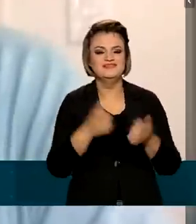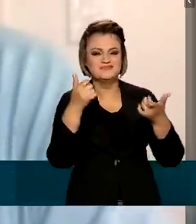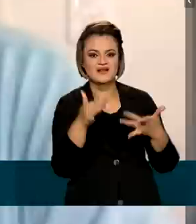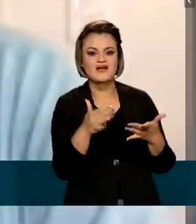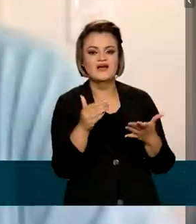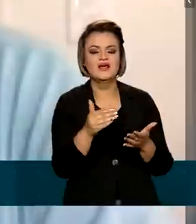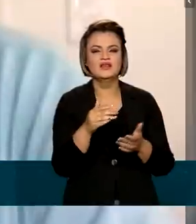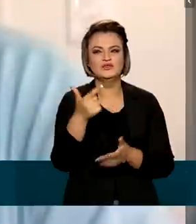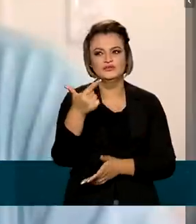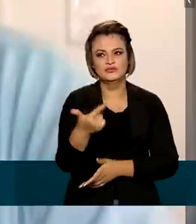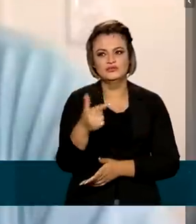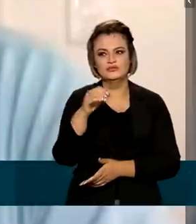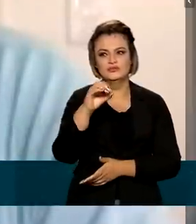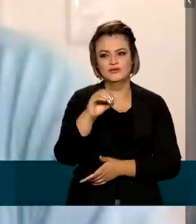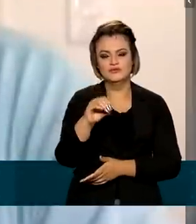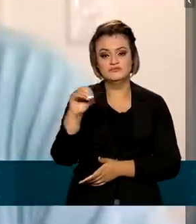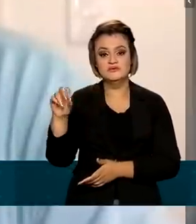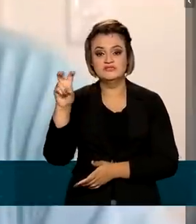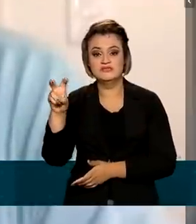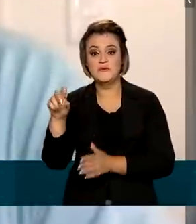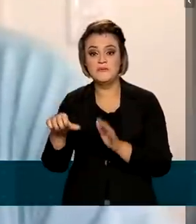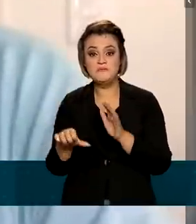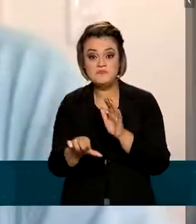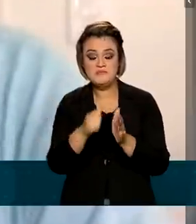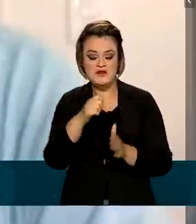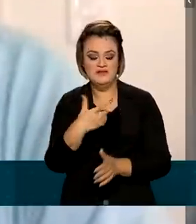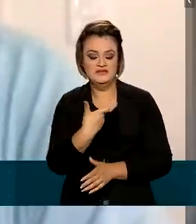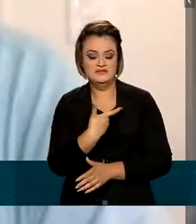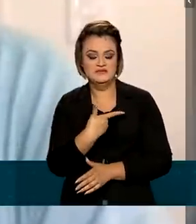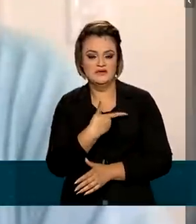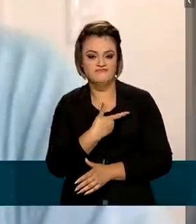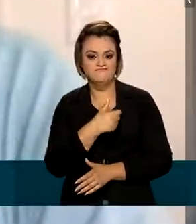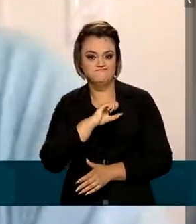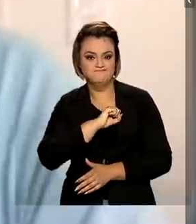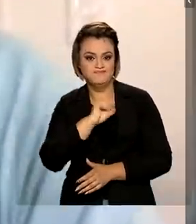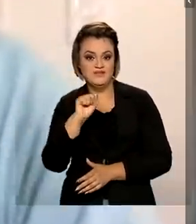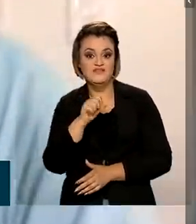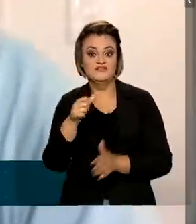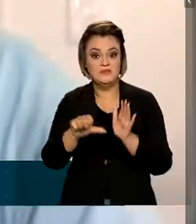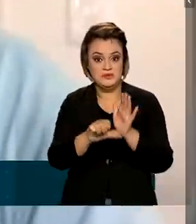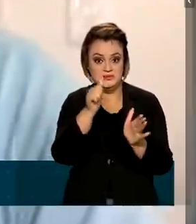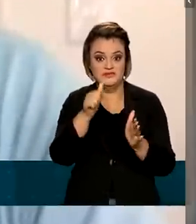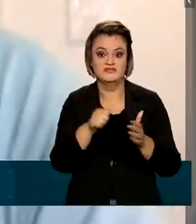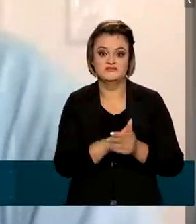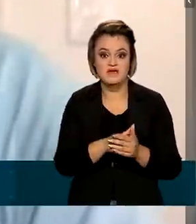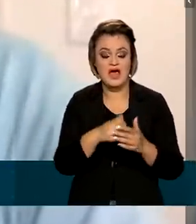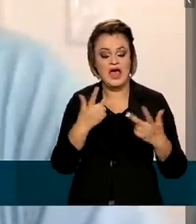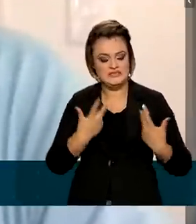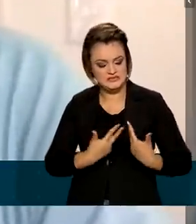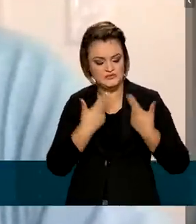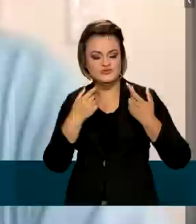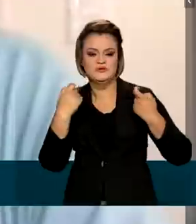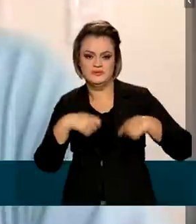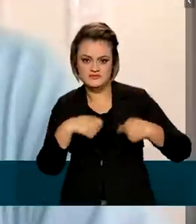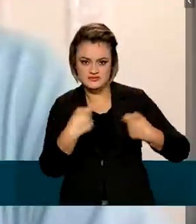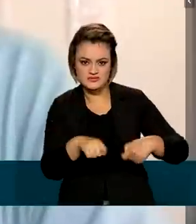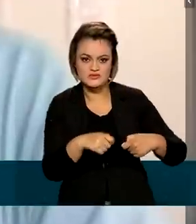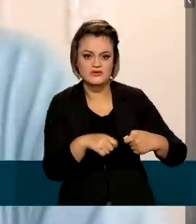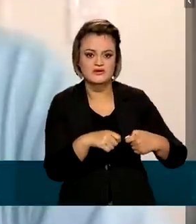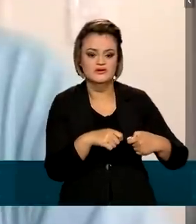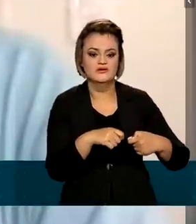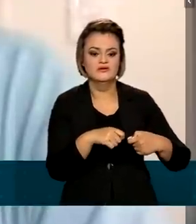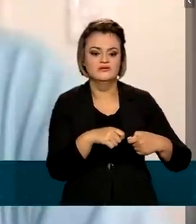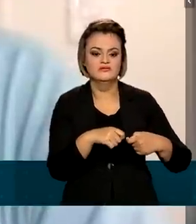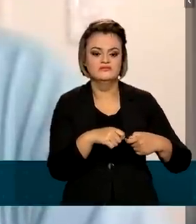em 2005, quando enfartei, 2006. Fiz a minha cirurgia no Dante Pazonés, né, que